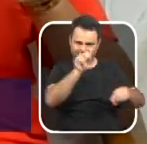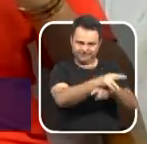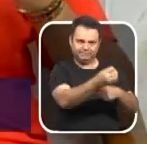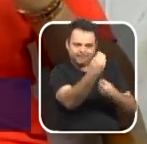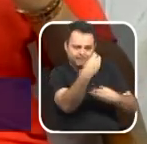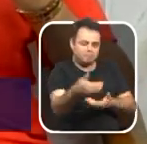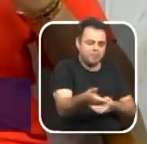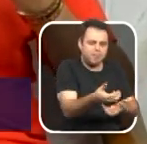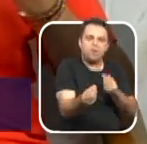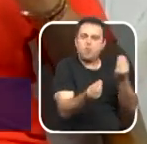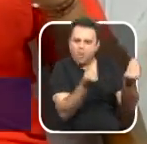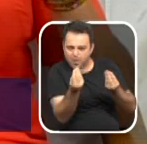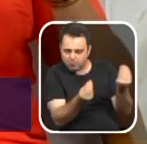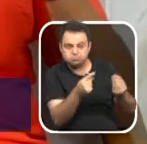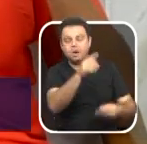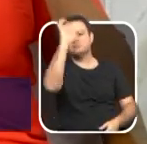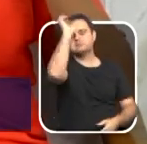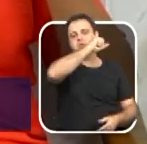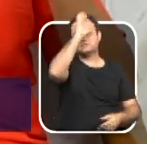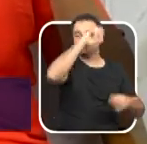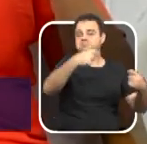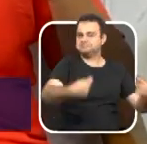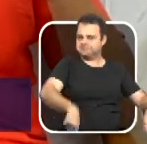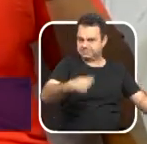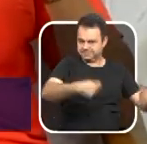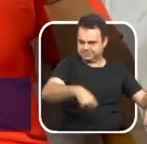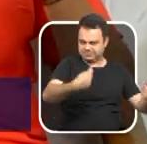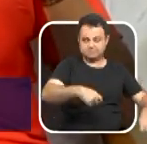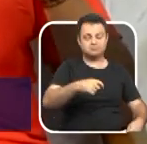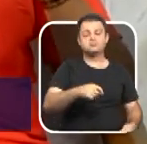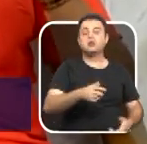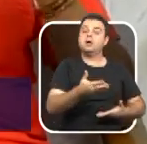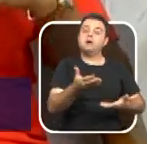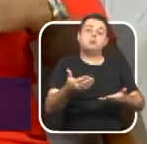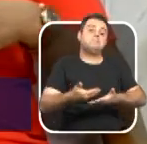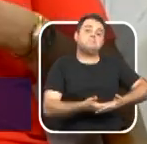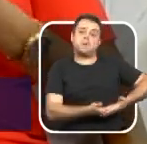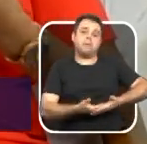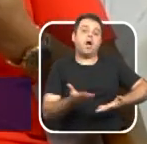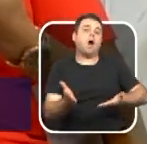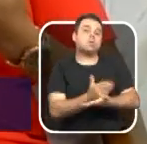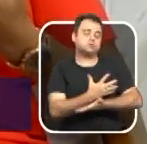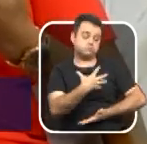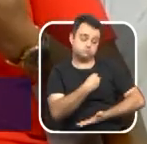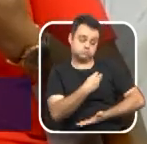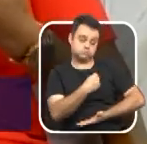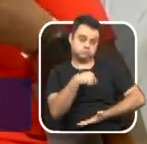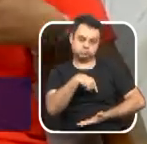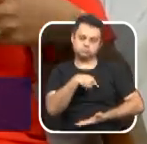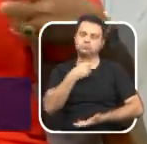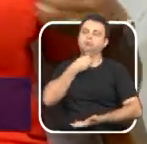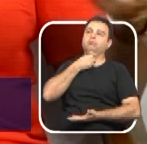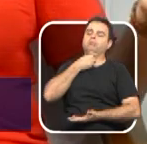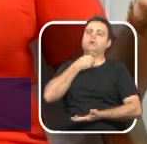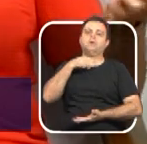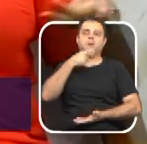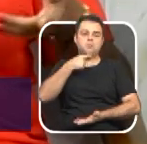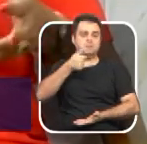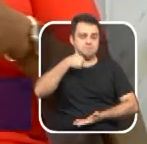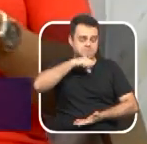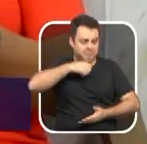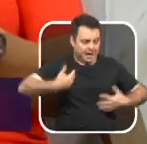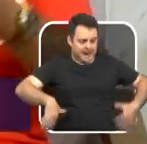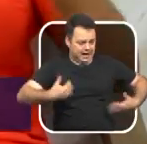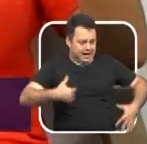mãe fica desesperada. Então, se ela não tiver noção de como fazer para salvar o seu filho, ela vai sair correndo com